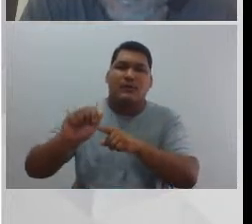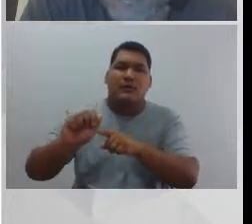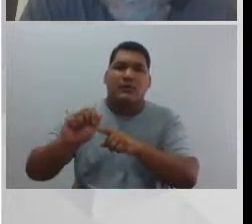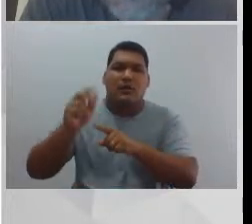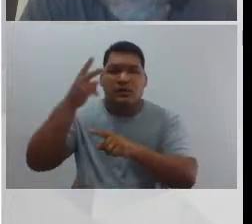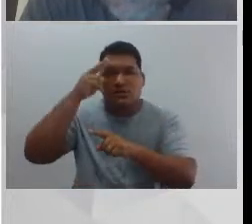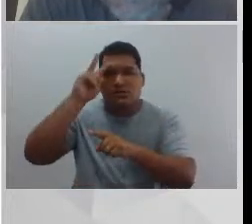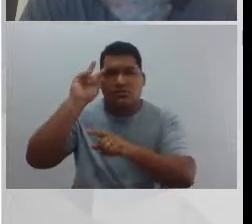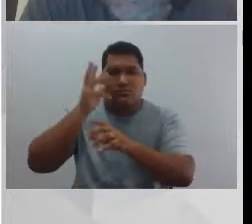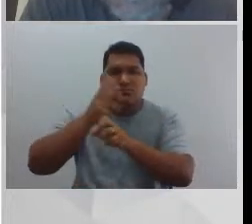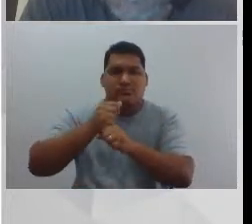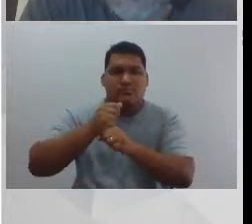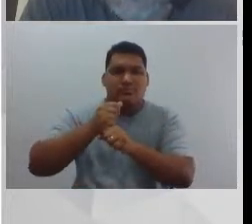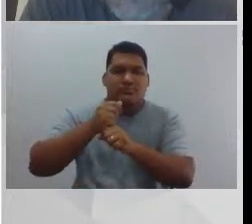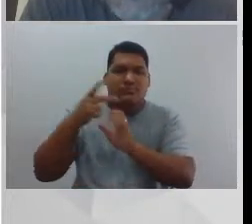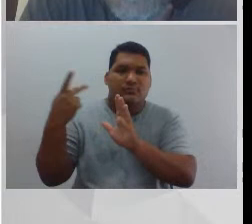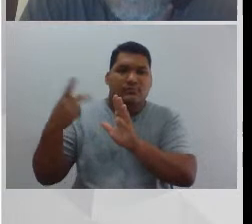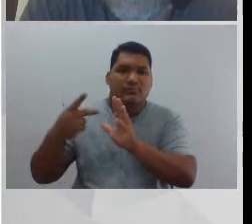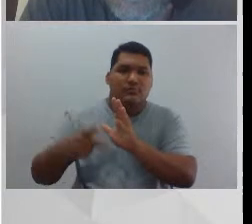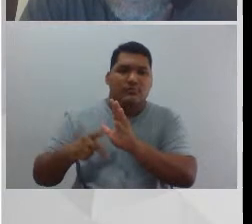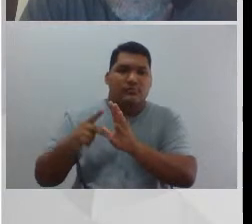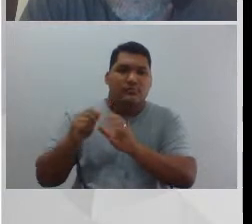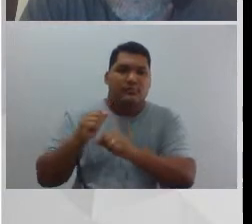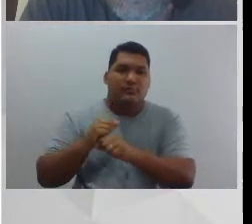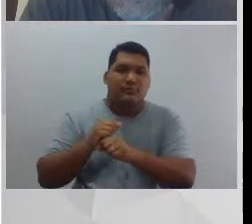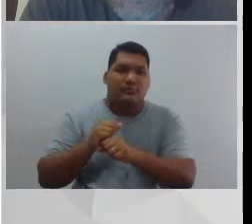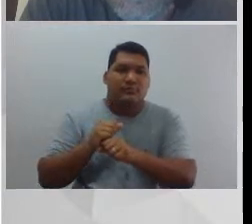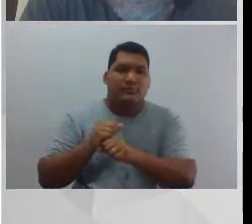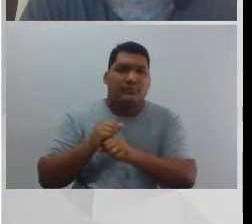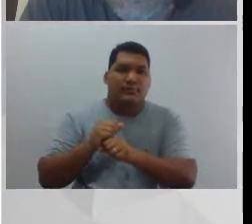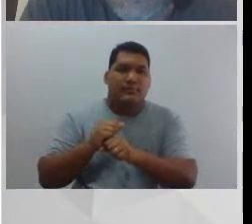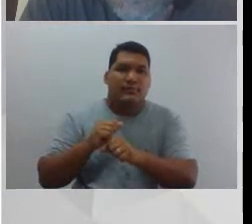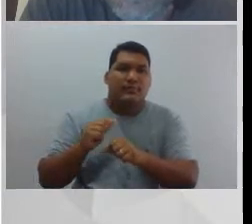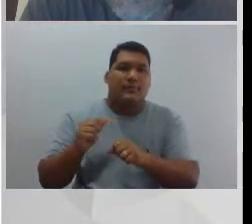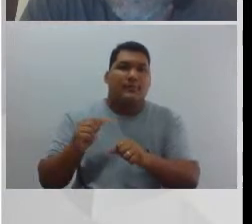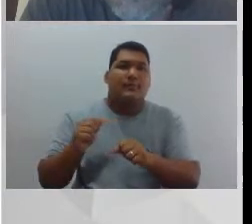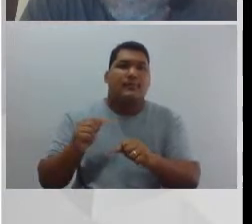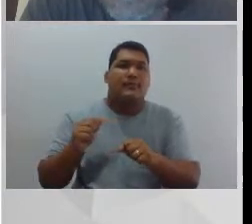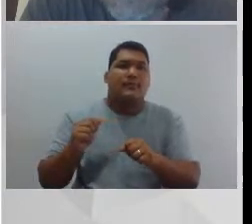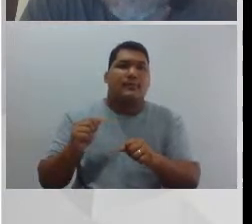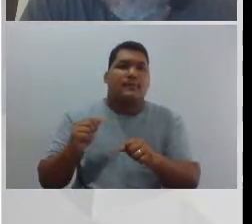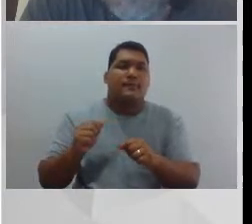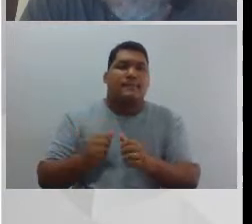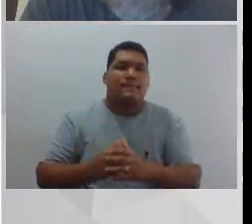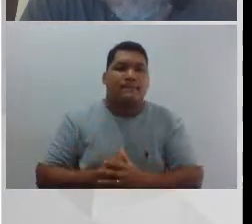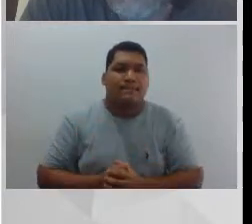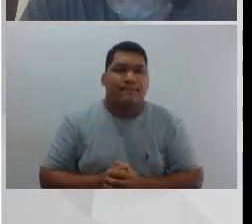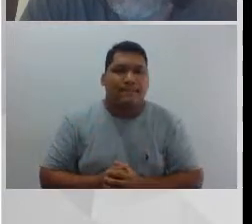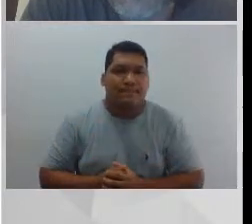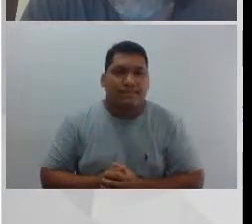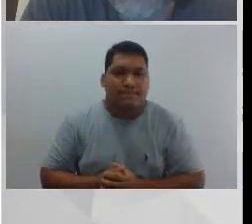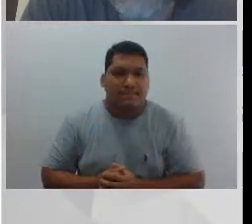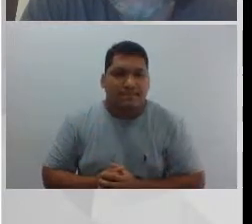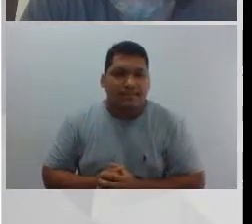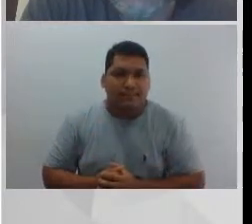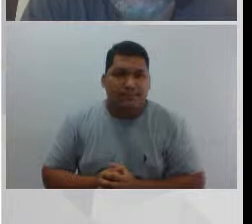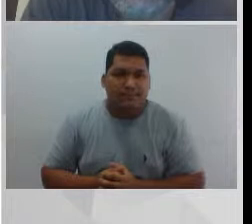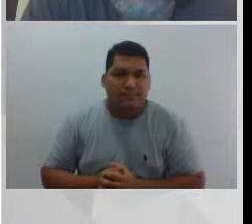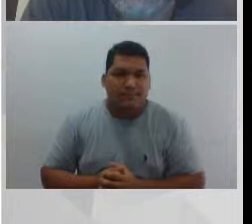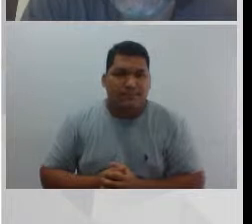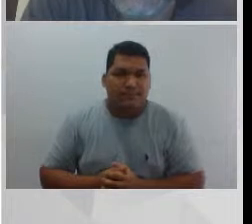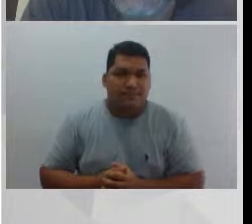IA, e aí eu vou me concentrar numa técnica de IA, são as redes neurais artificiais.